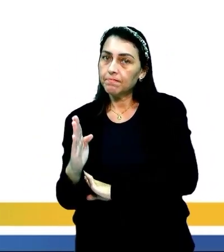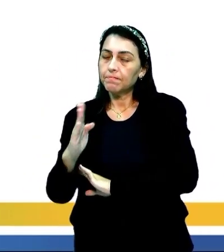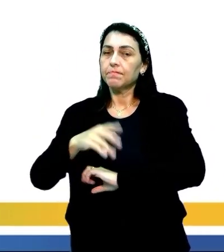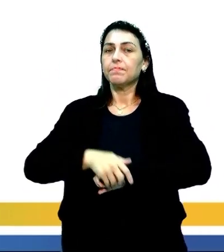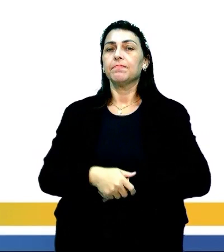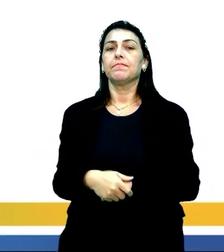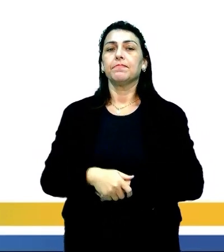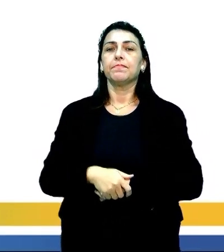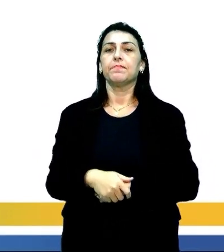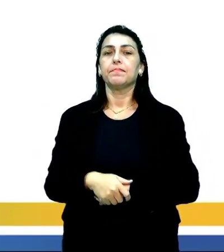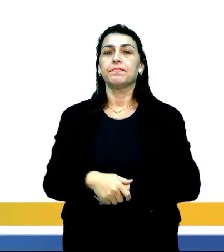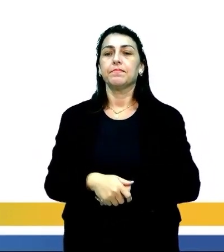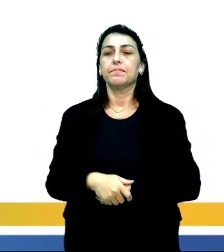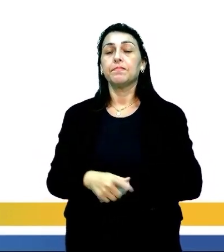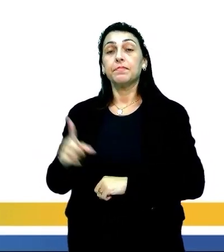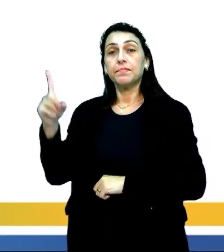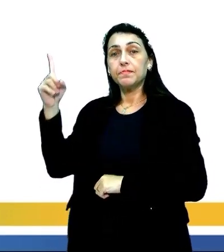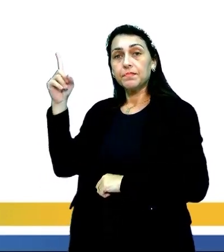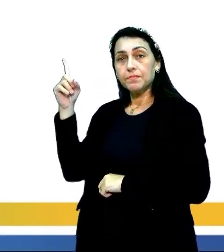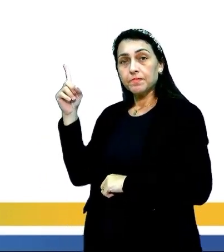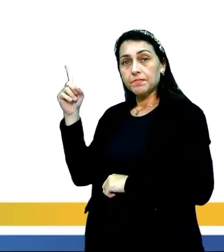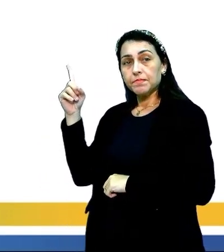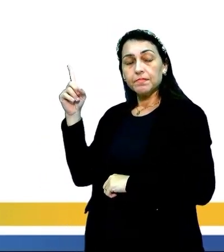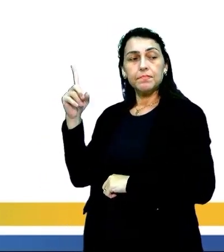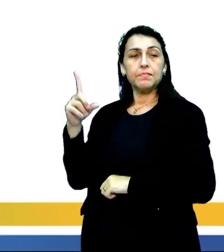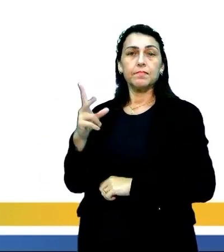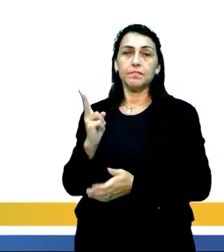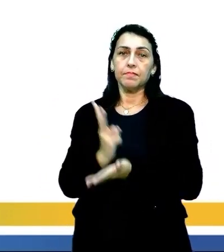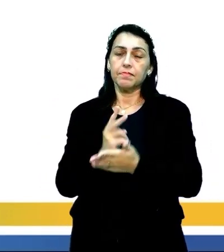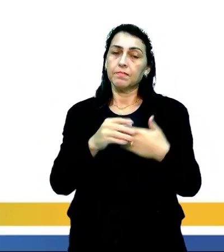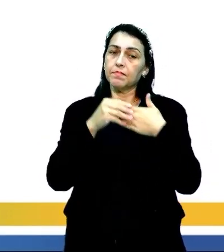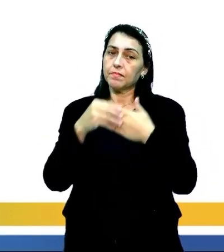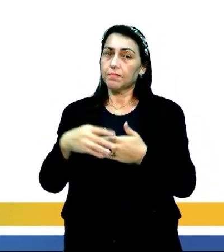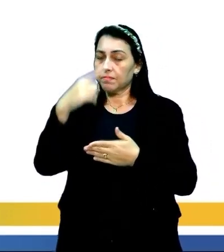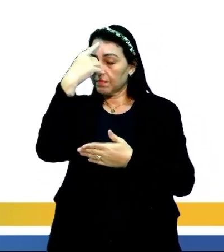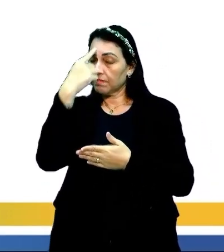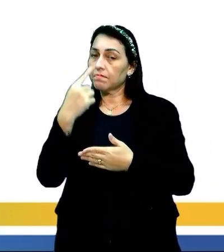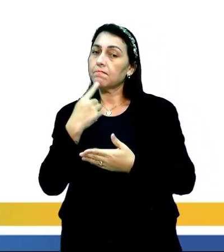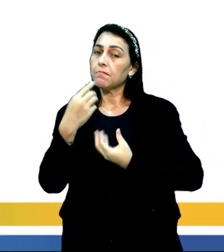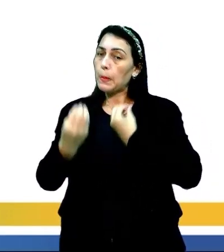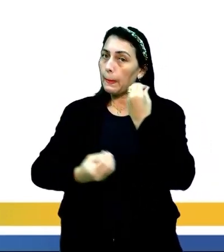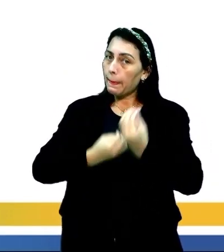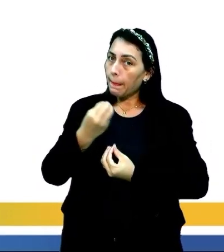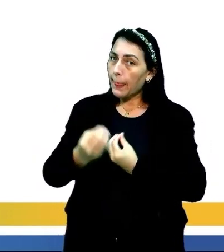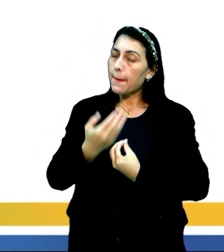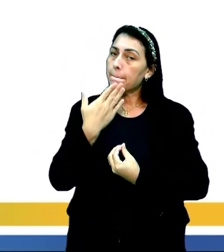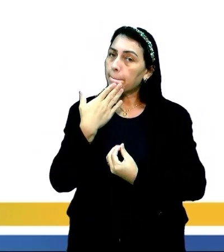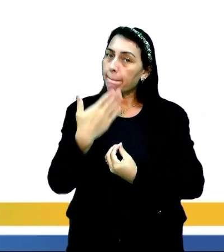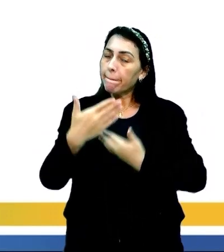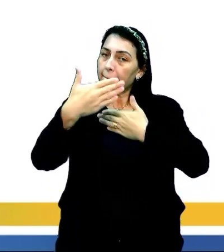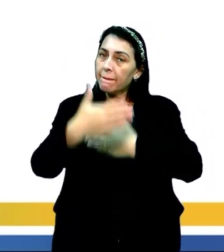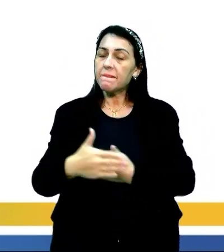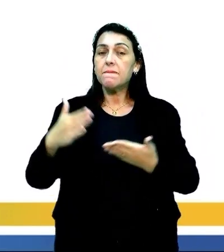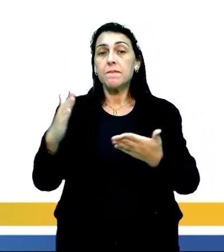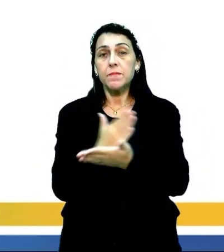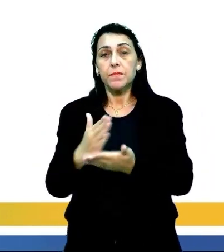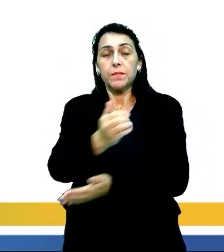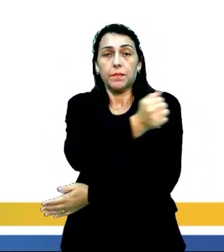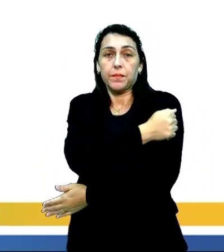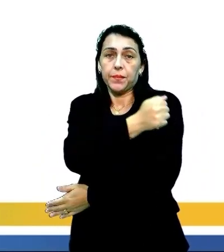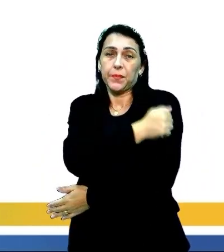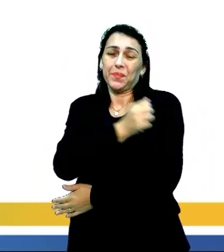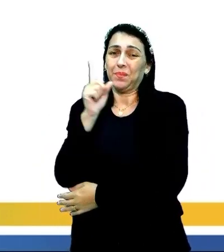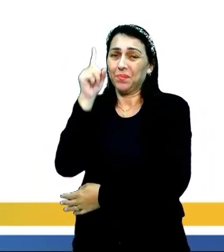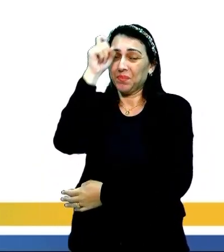tá, gente? E aí eu sempre trago uma imagem, né, de como isso vem cobrado na prova, porque alguns candidatos têm sempre